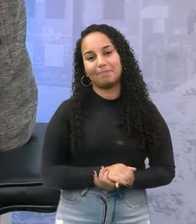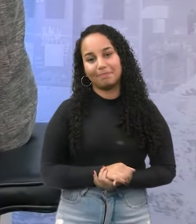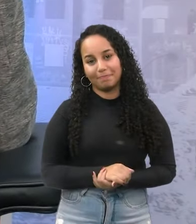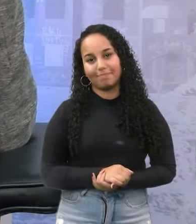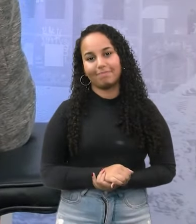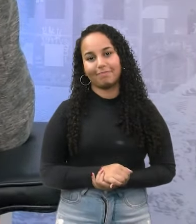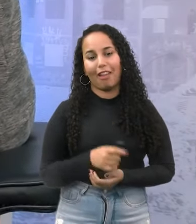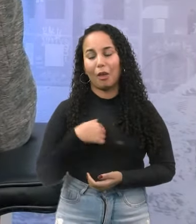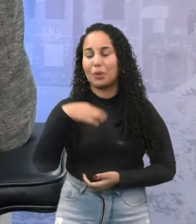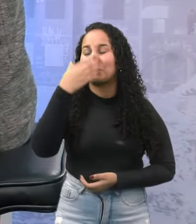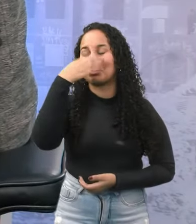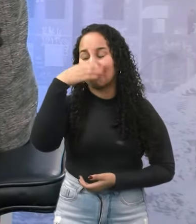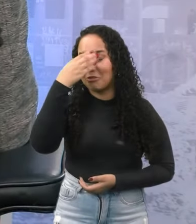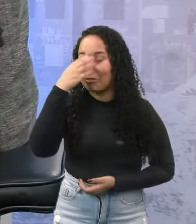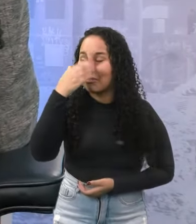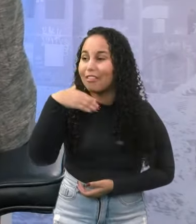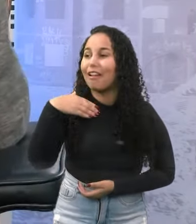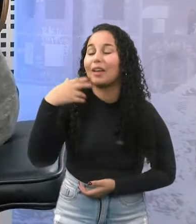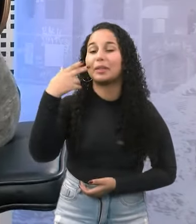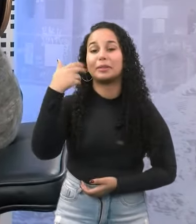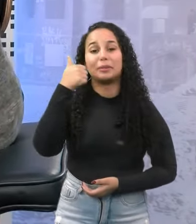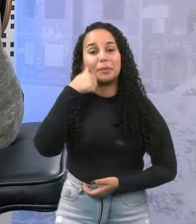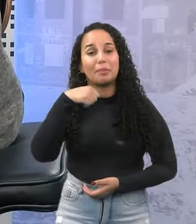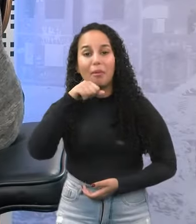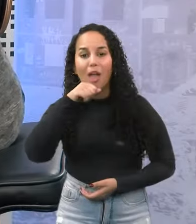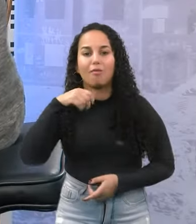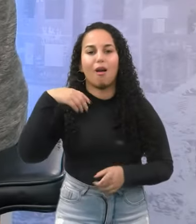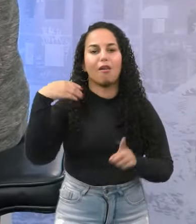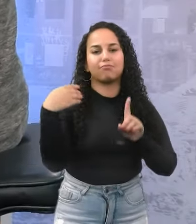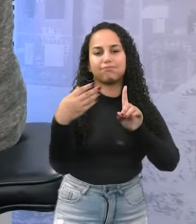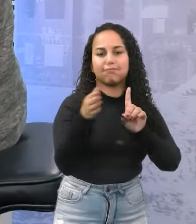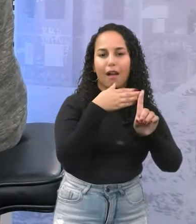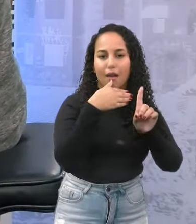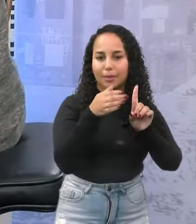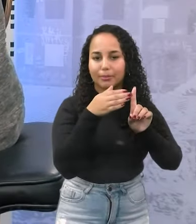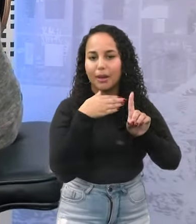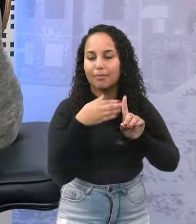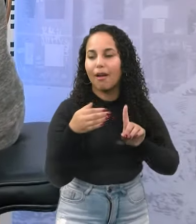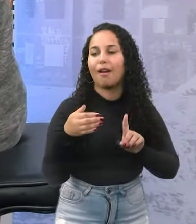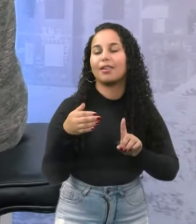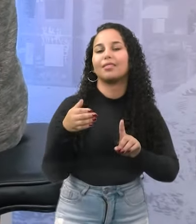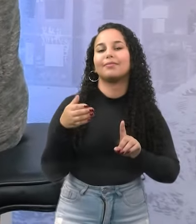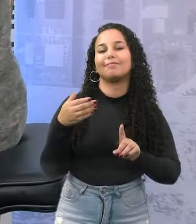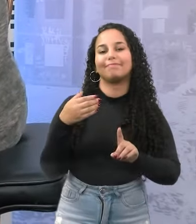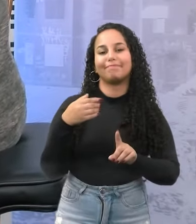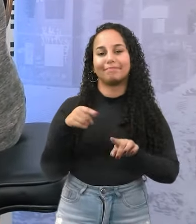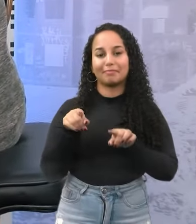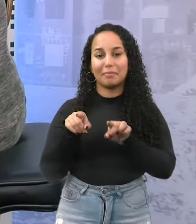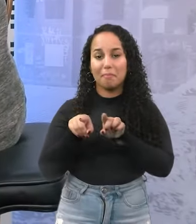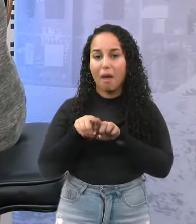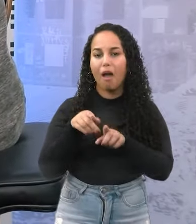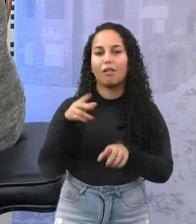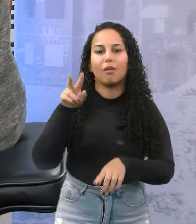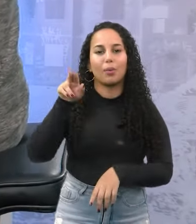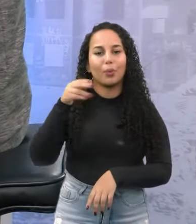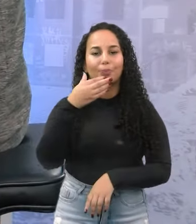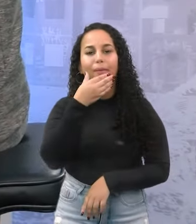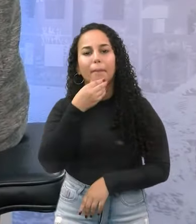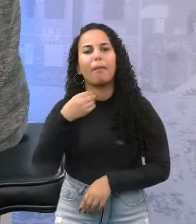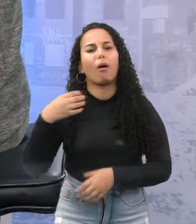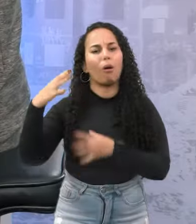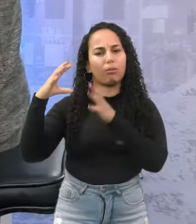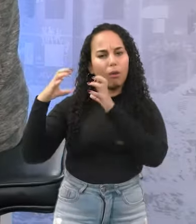reprovado. Não passei de ano. Chorei, minha mãe me bateu, meu irmão que tomou lugar do meu pai